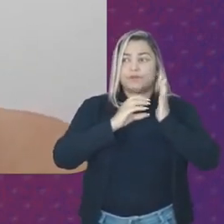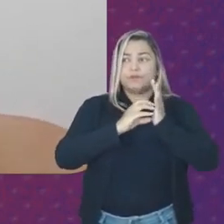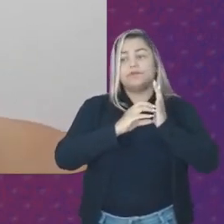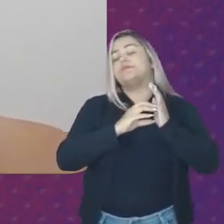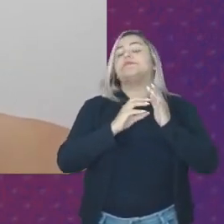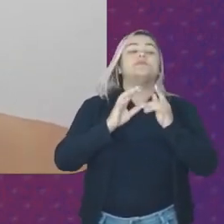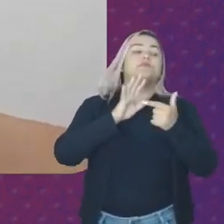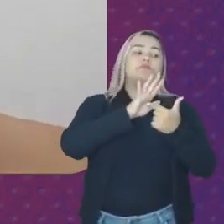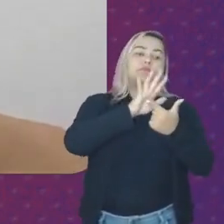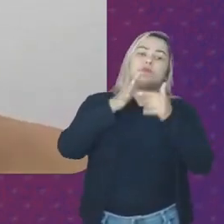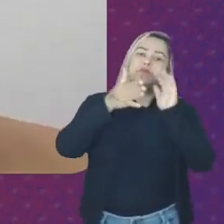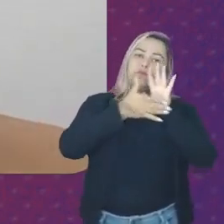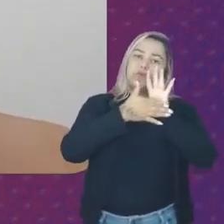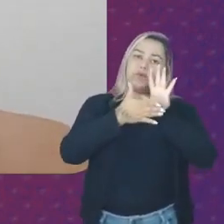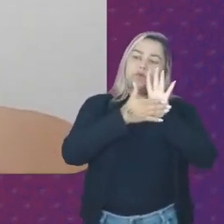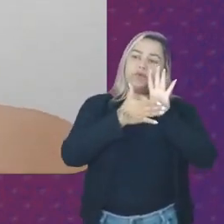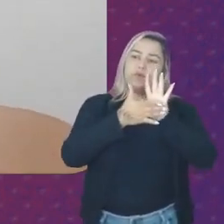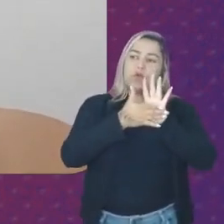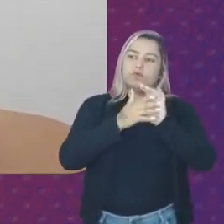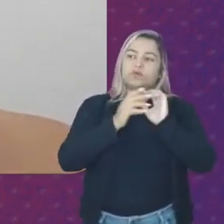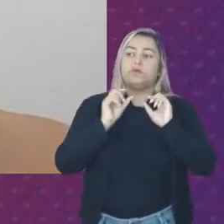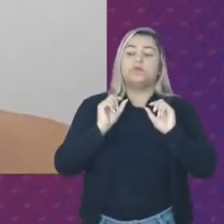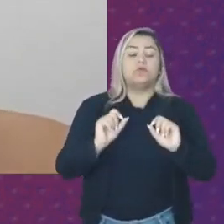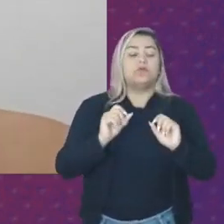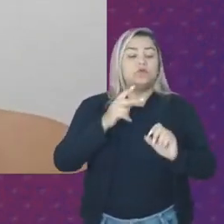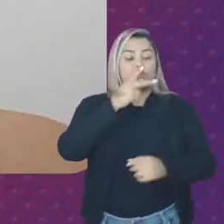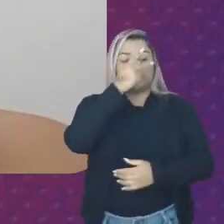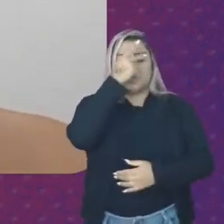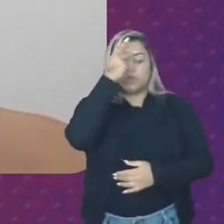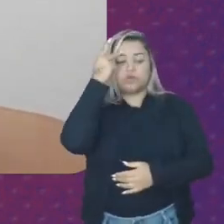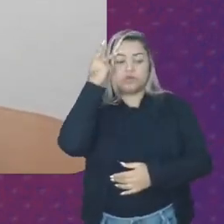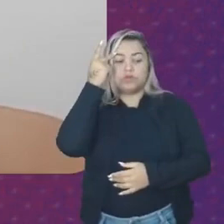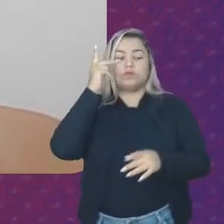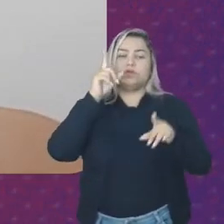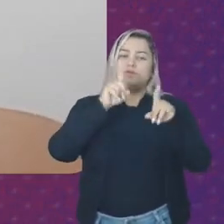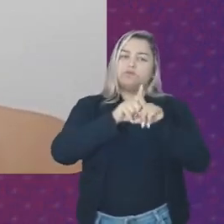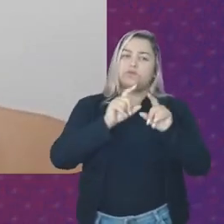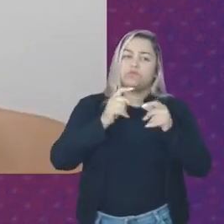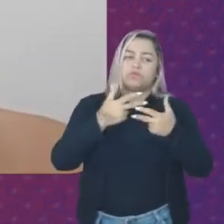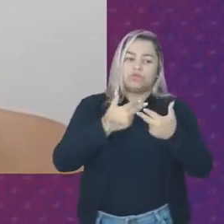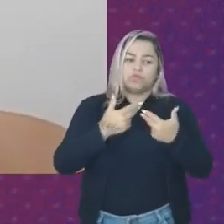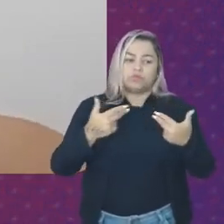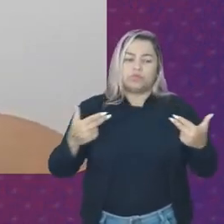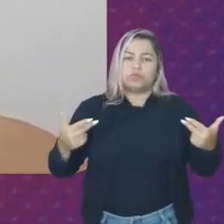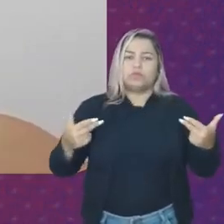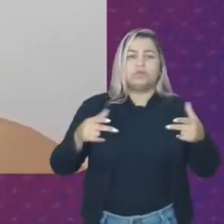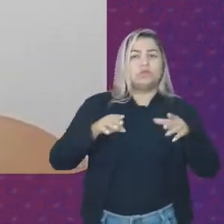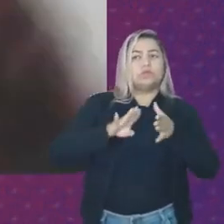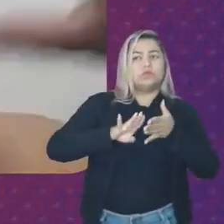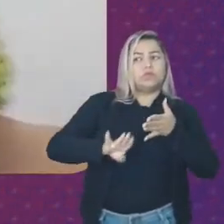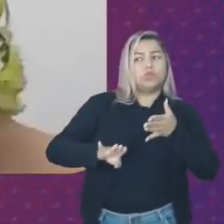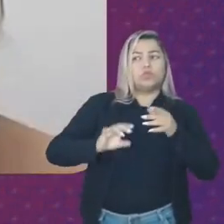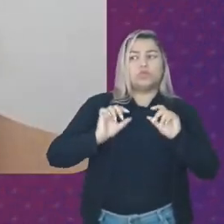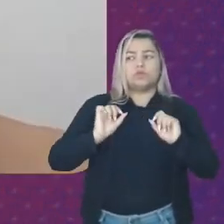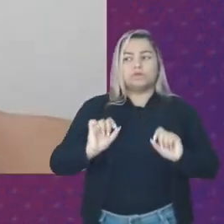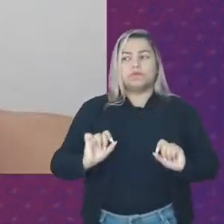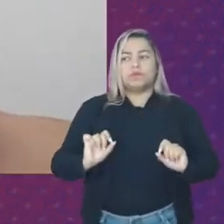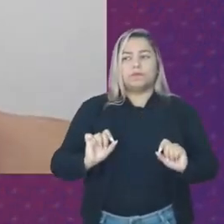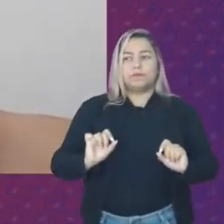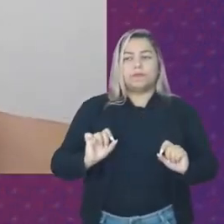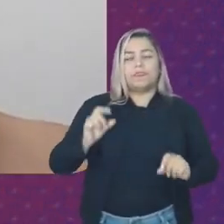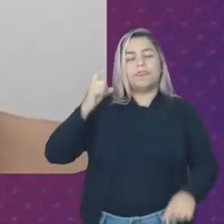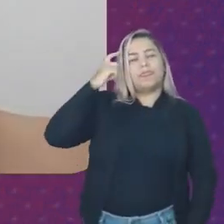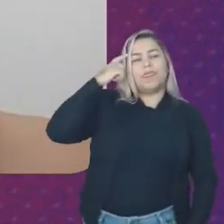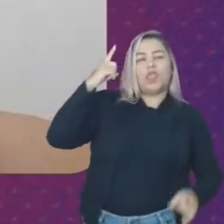tragam essa proposta, né, de pessoas que fazem coisas que são fora da caixinha, né, dessa